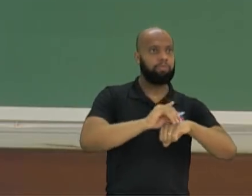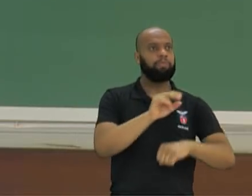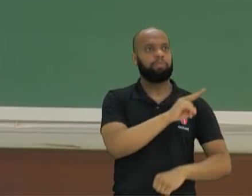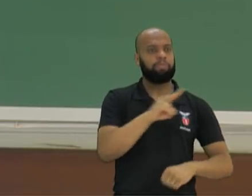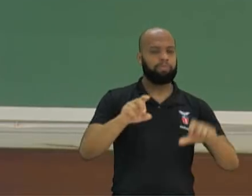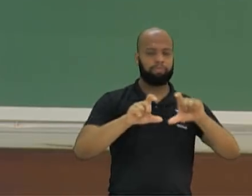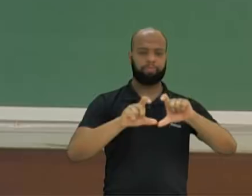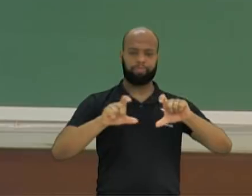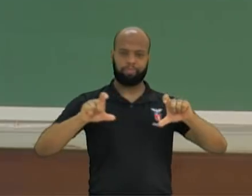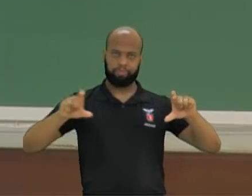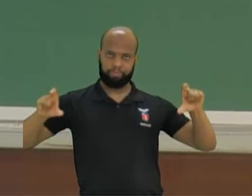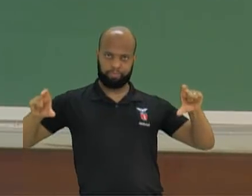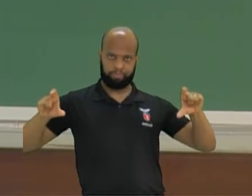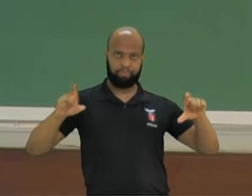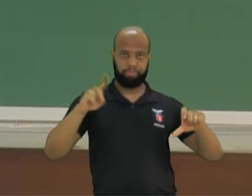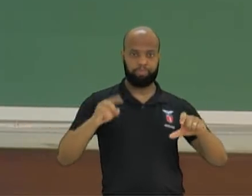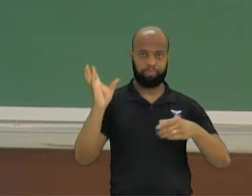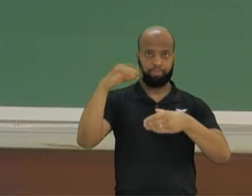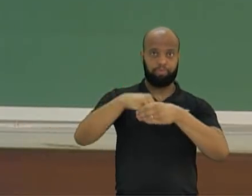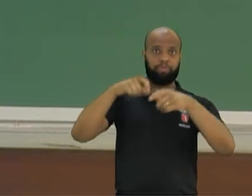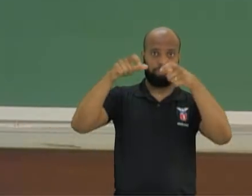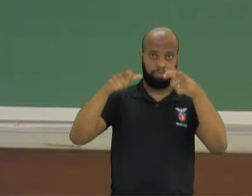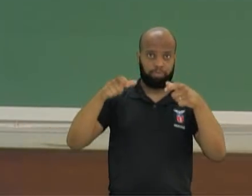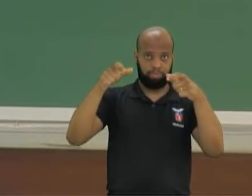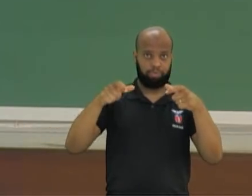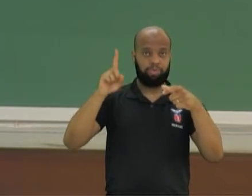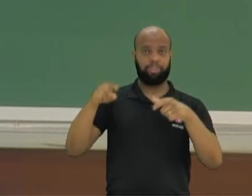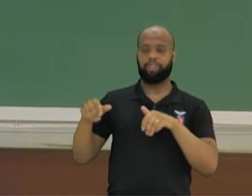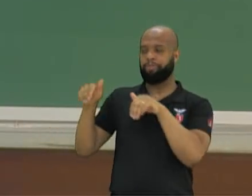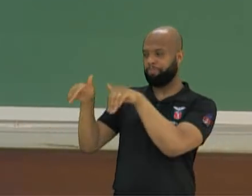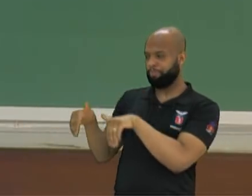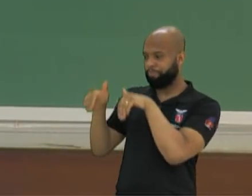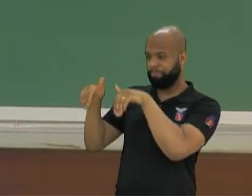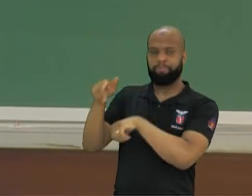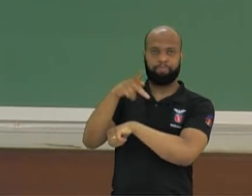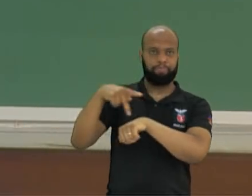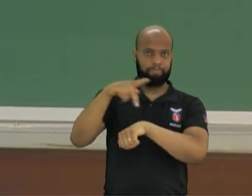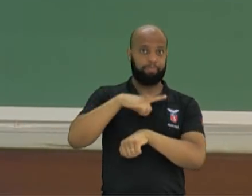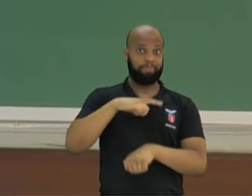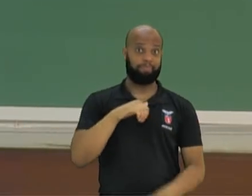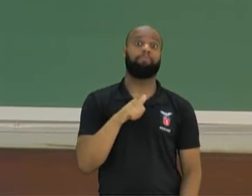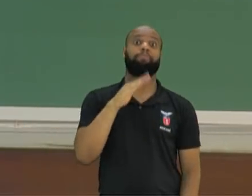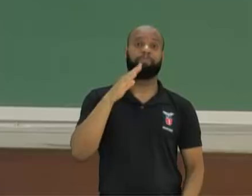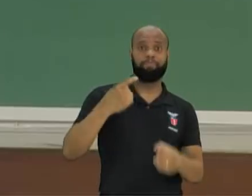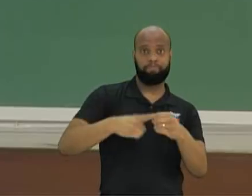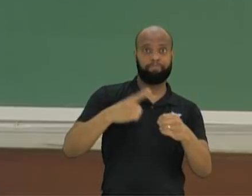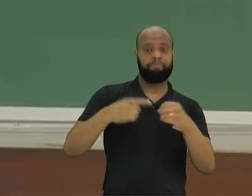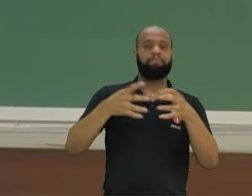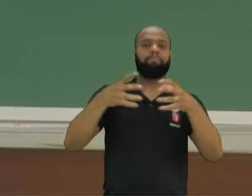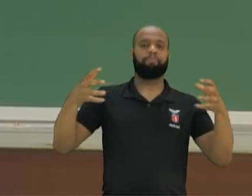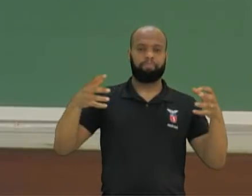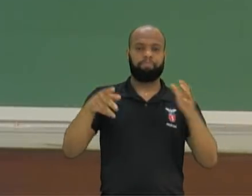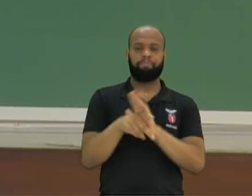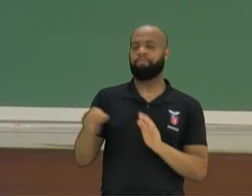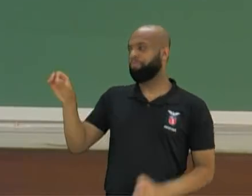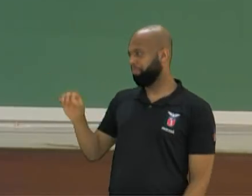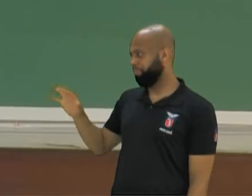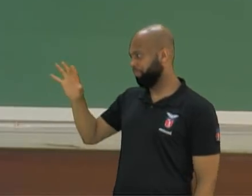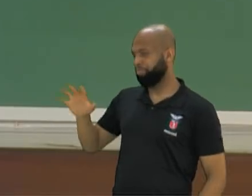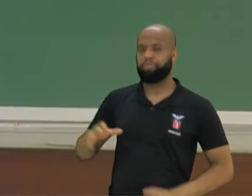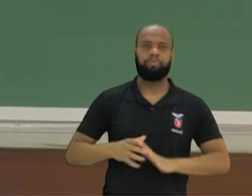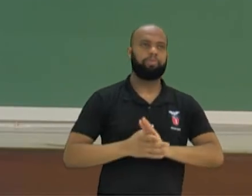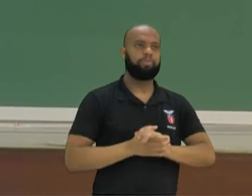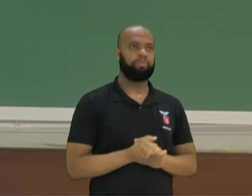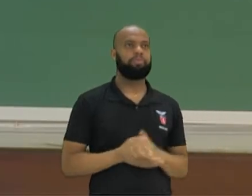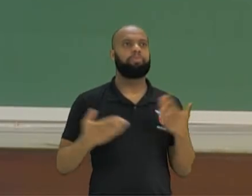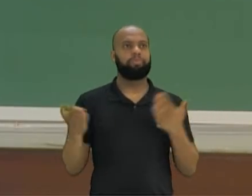e Brisbane, todas elas na Austrália, né, que ocupa a maior parte deste continente Oceania.